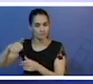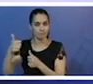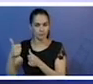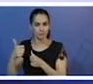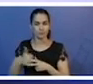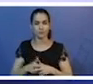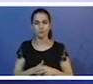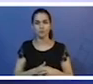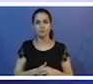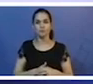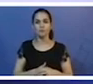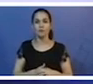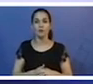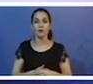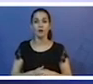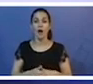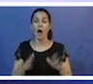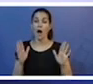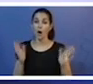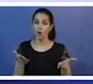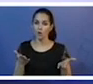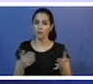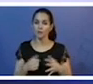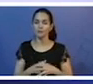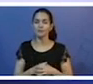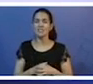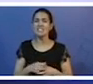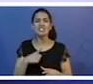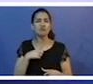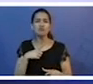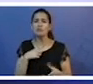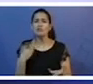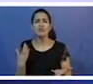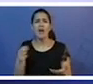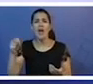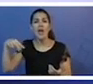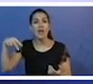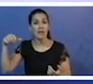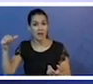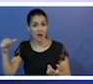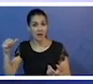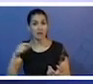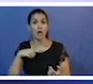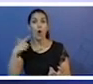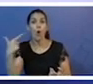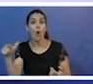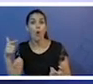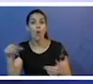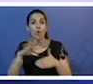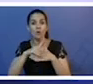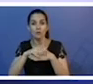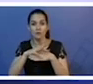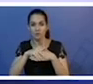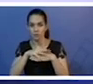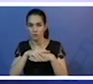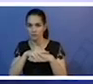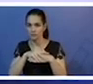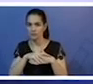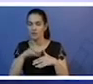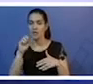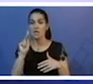Agora, a carência do sódio, né, o Na, no nosso organismo, ele causa uma doença chamada